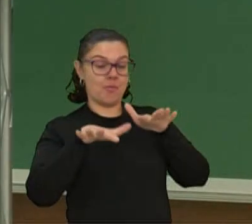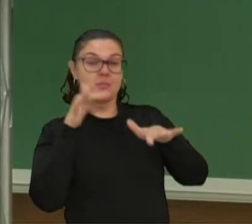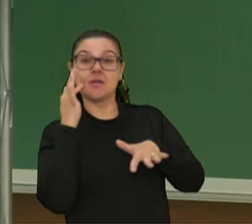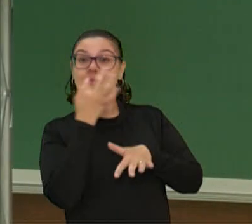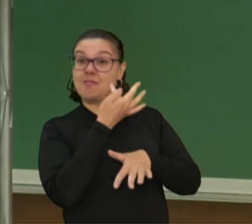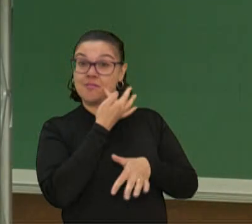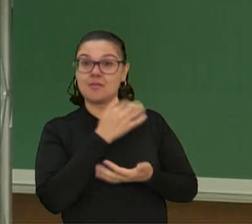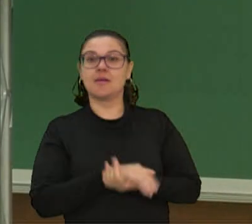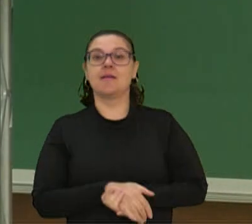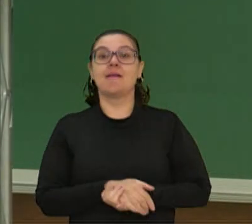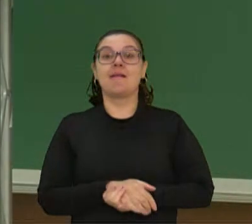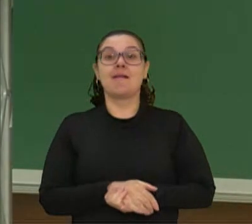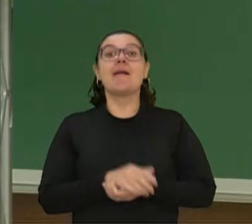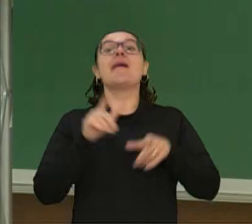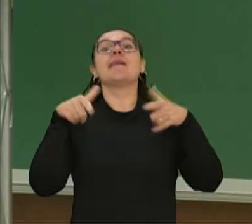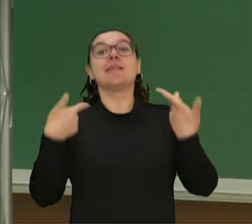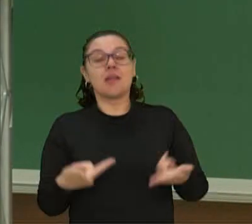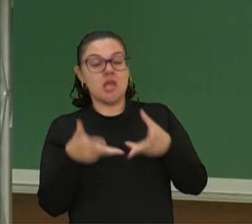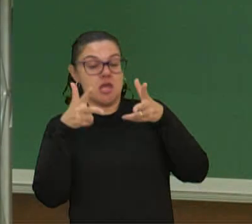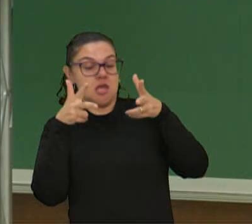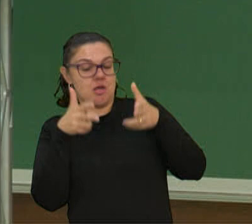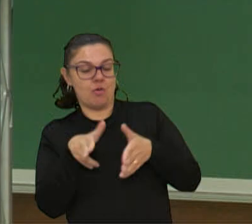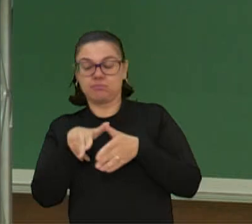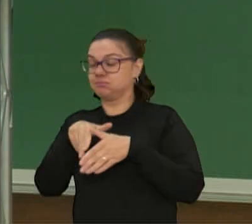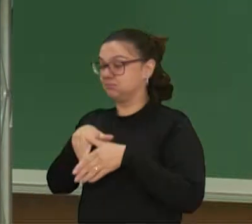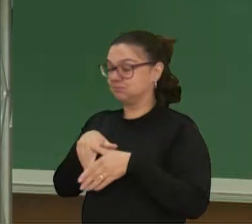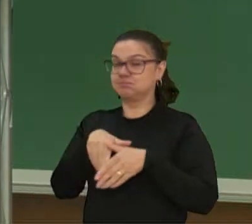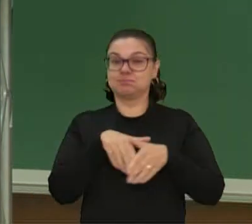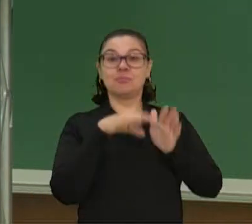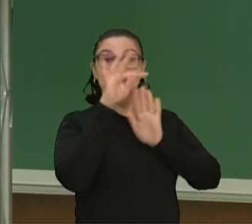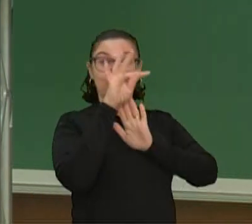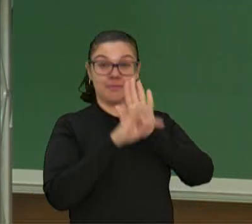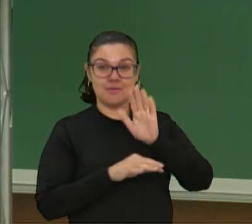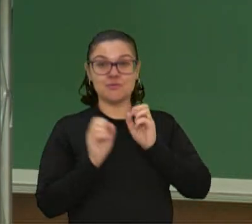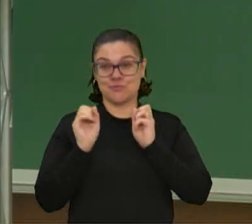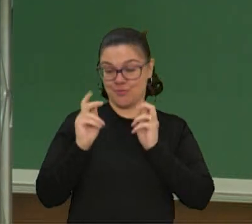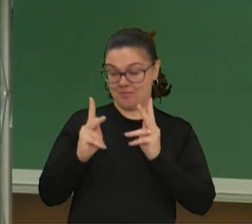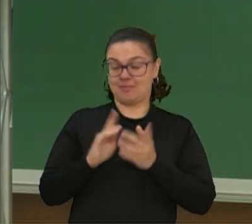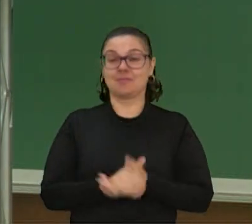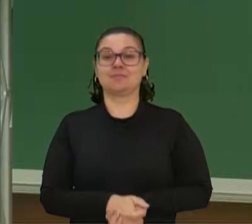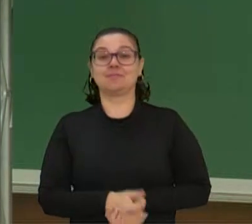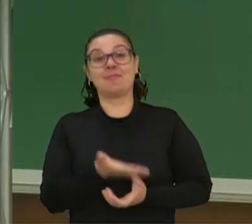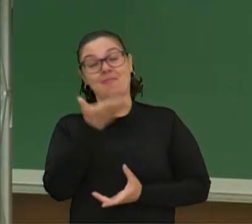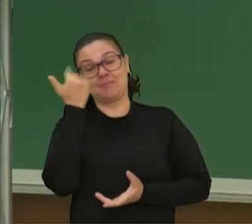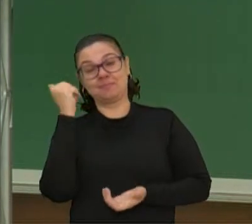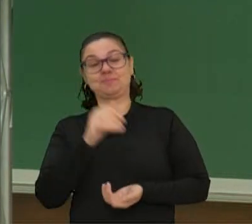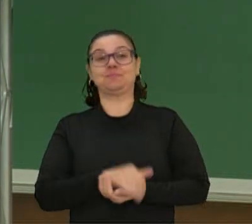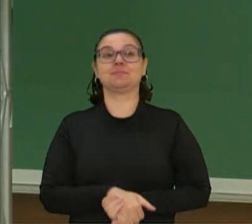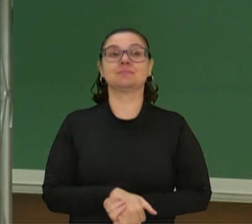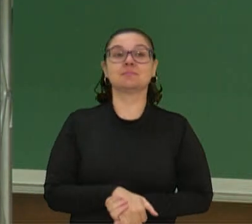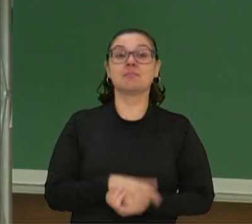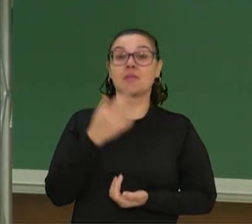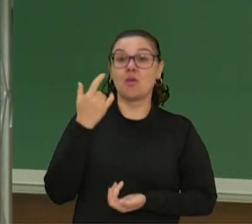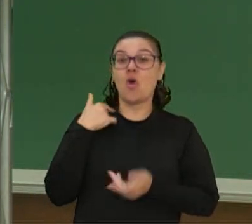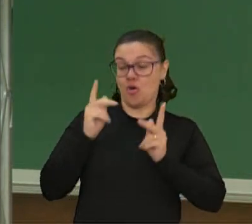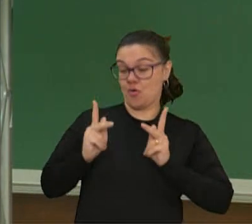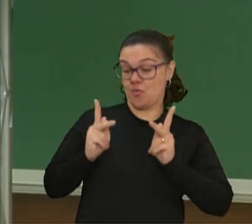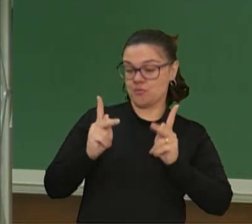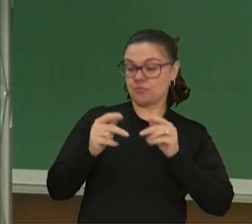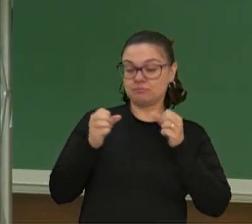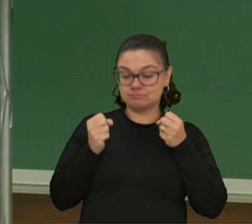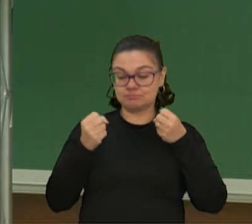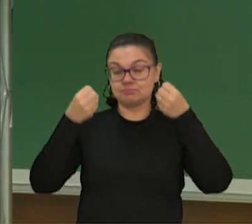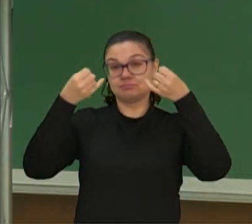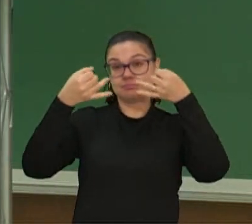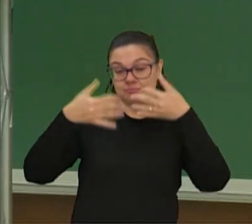Fran. Ele tem a ver com a leitura desse texto. Ok? Vamos juntos. Quero fazer ainda um